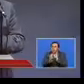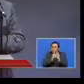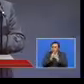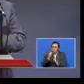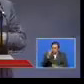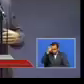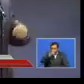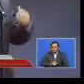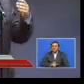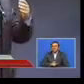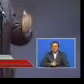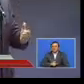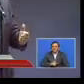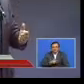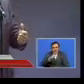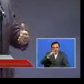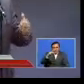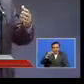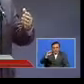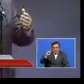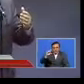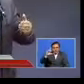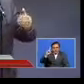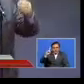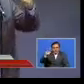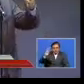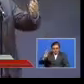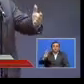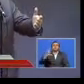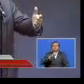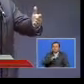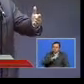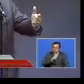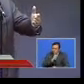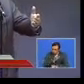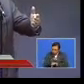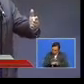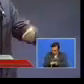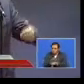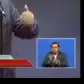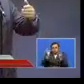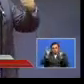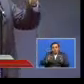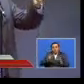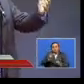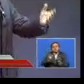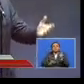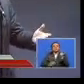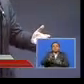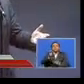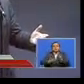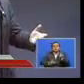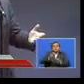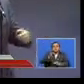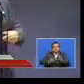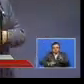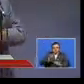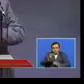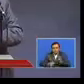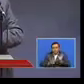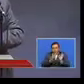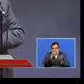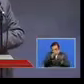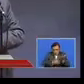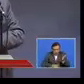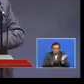conceituado. O PSDB tem todo o direito de procurar a justiça e tomar as providências cabíveis. Inclusive,